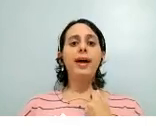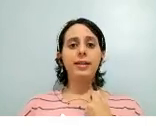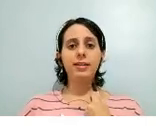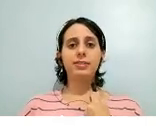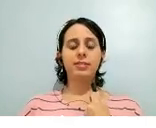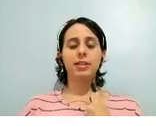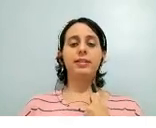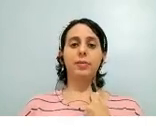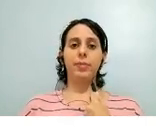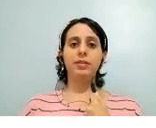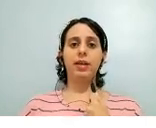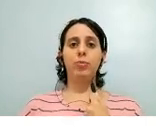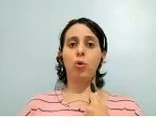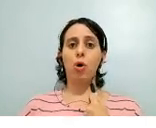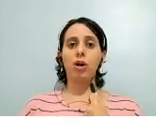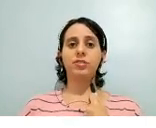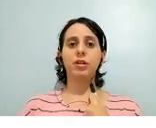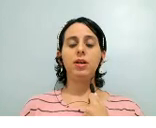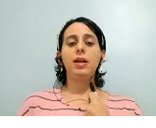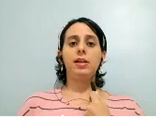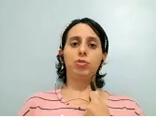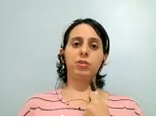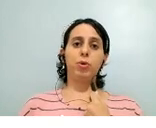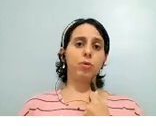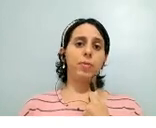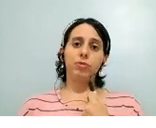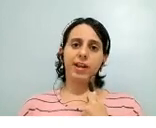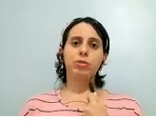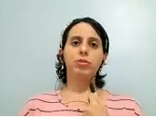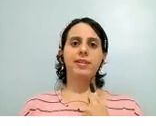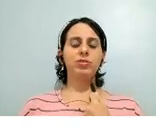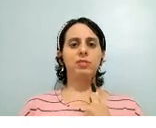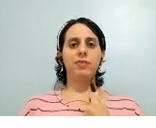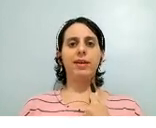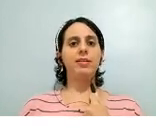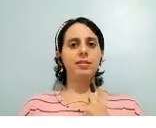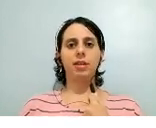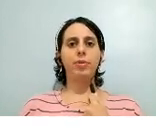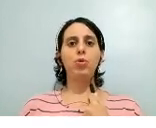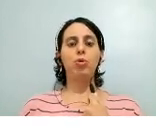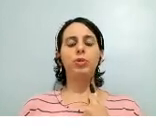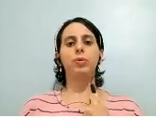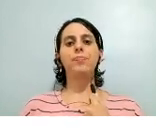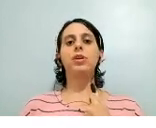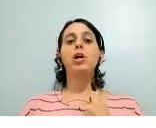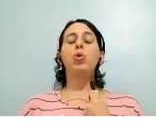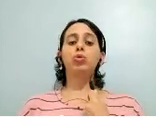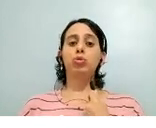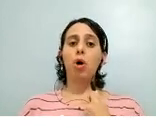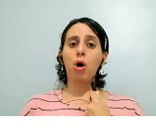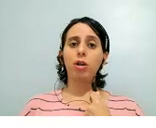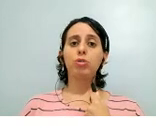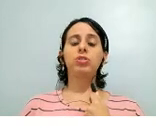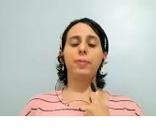O nariz, ele também tem mucosa. Se você pôr a mão dentro do nariz, você vai ver que ele está sempre úmido.